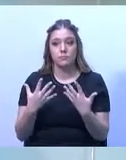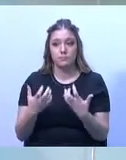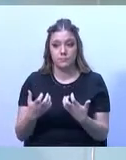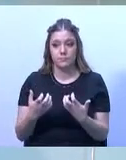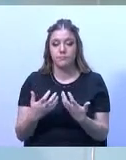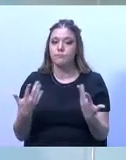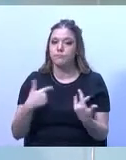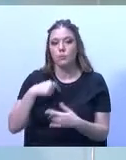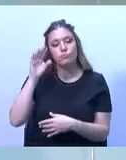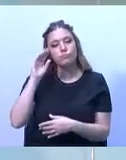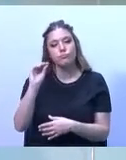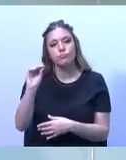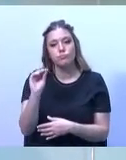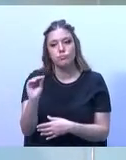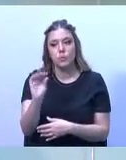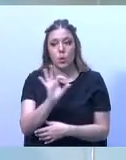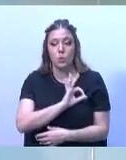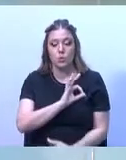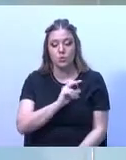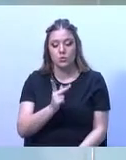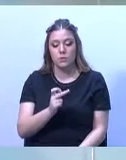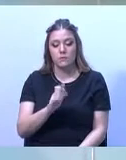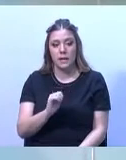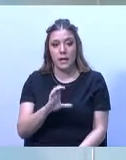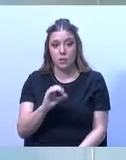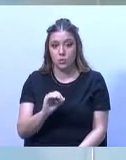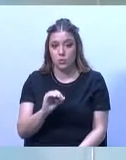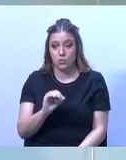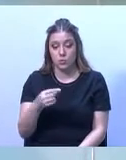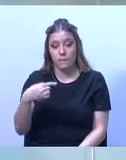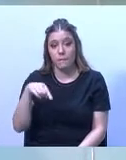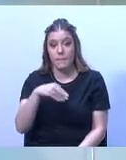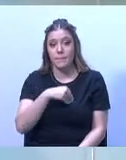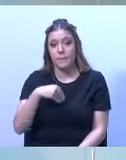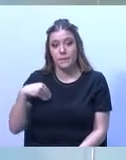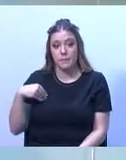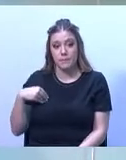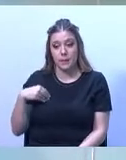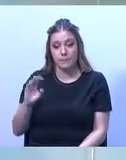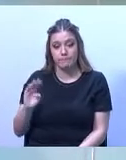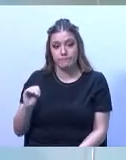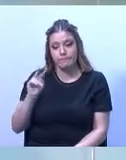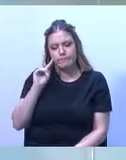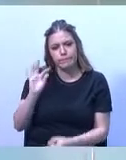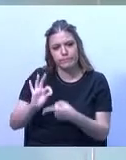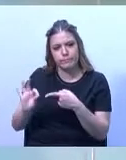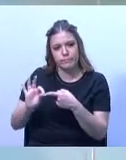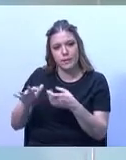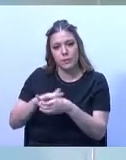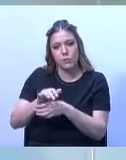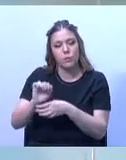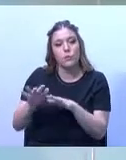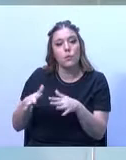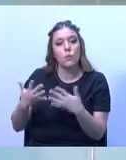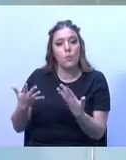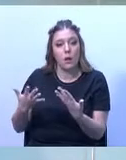eu aconselharia o Sr. Vasco a consultar um podologista para ver em pormenor qual a situação mais